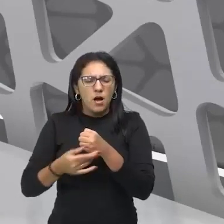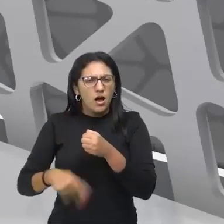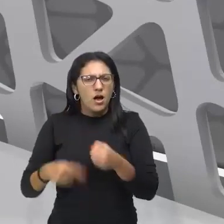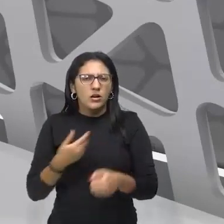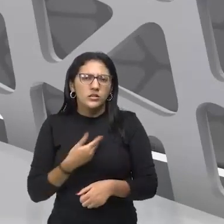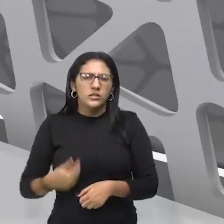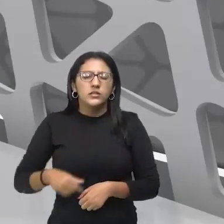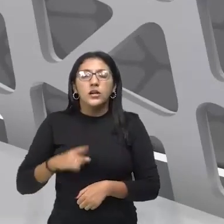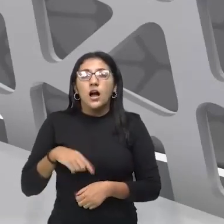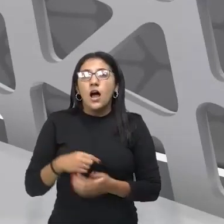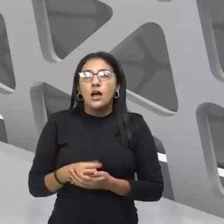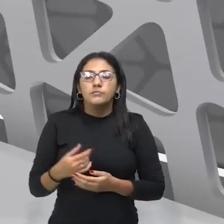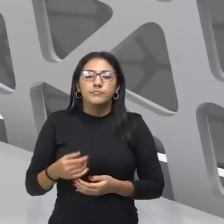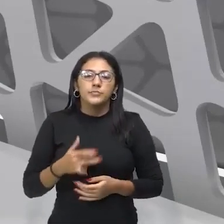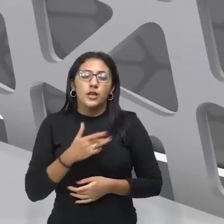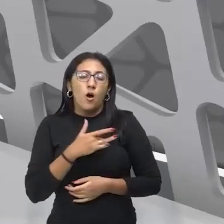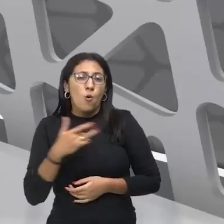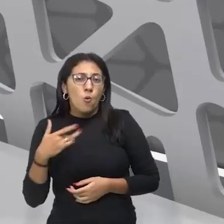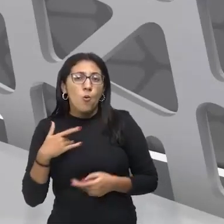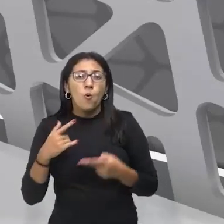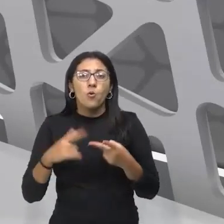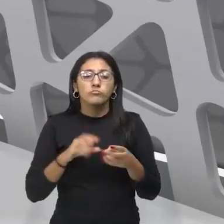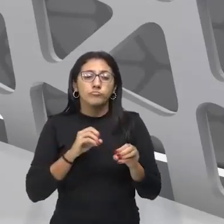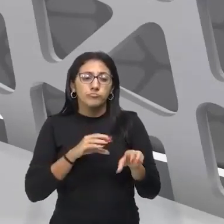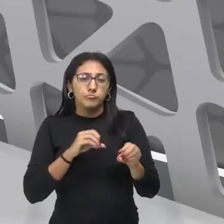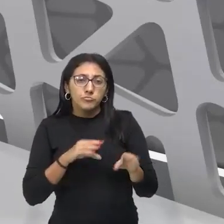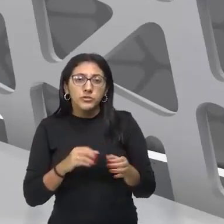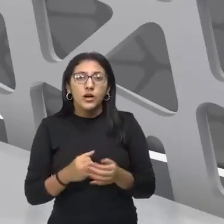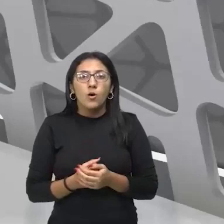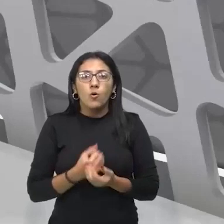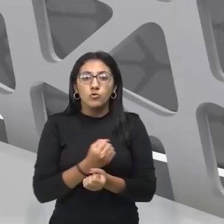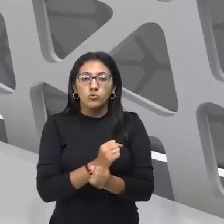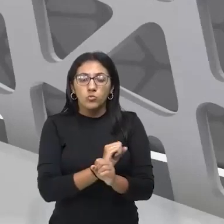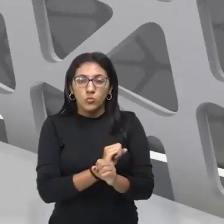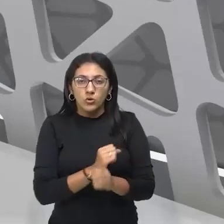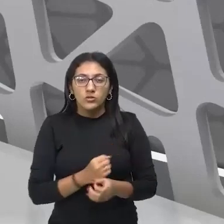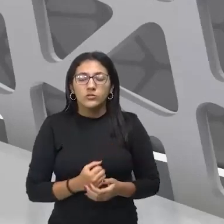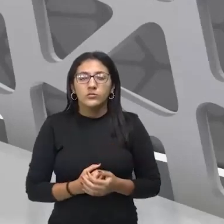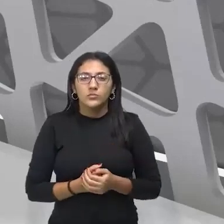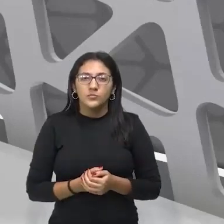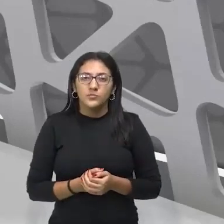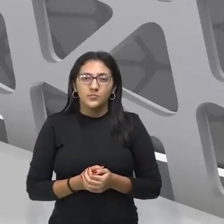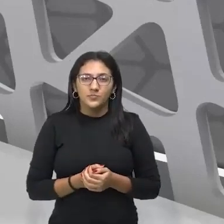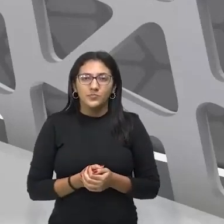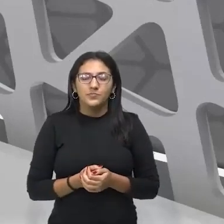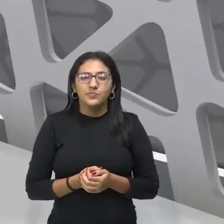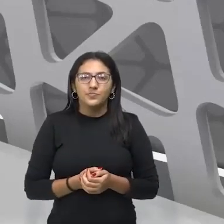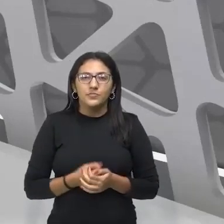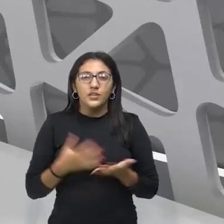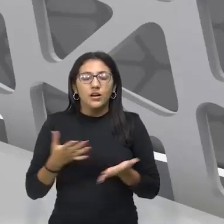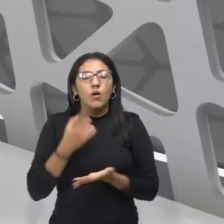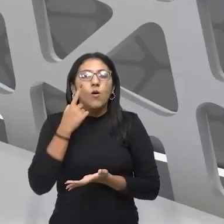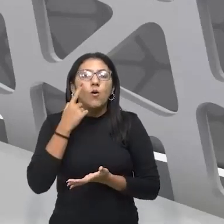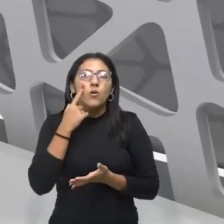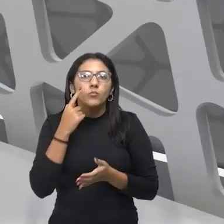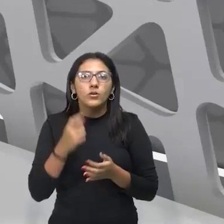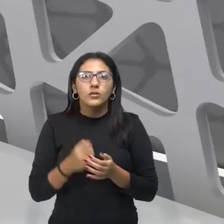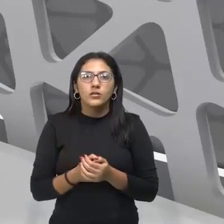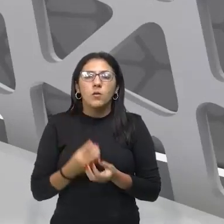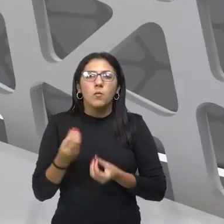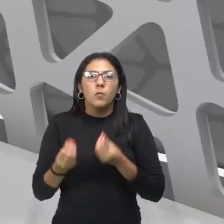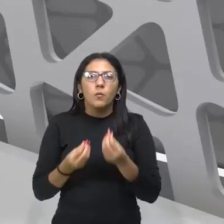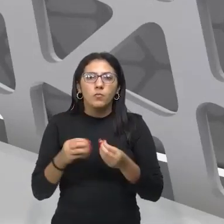serviço básico oferecido pelo Estado, que é saúde, educação e segurança. São só exemplos.